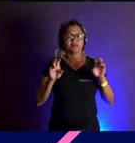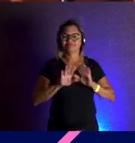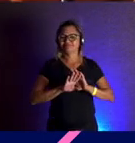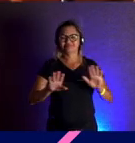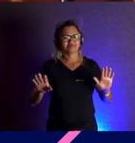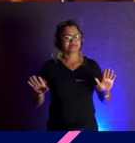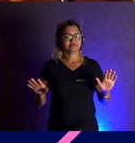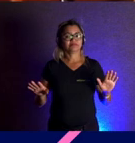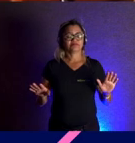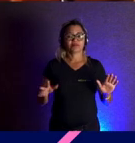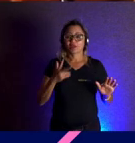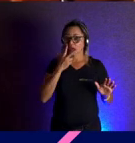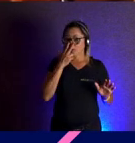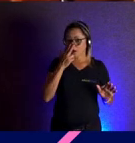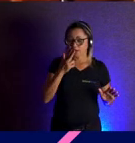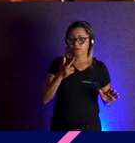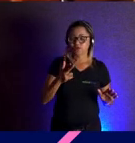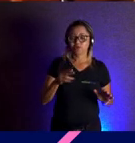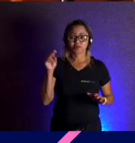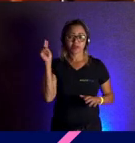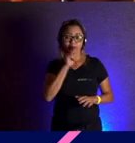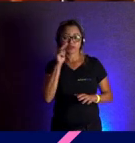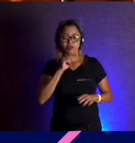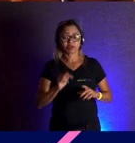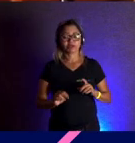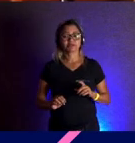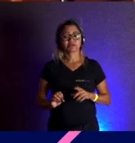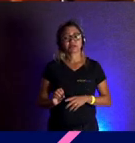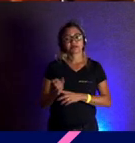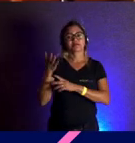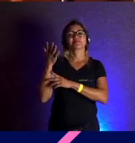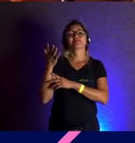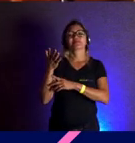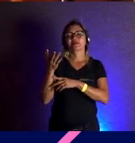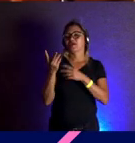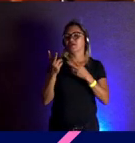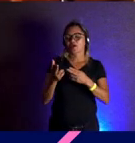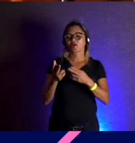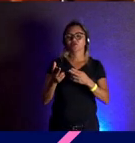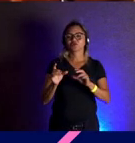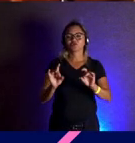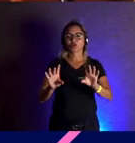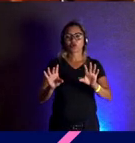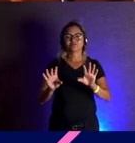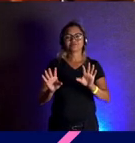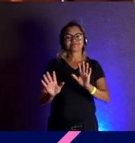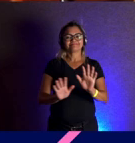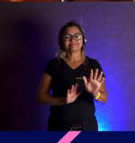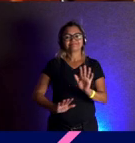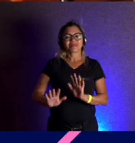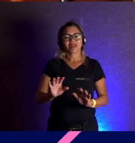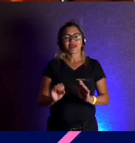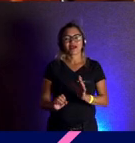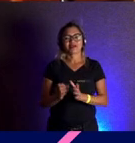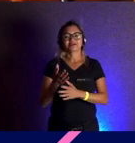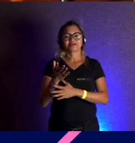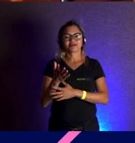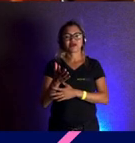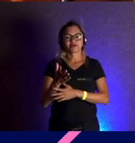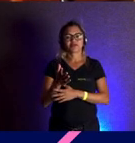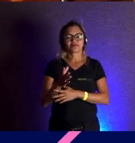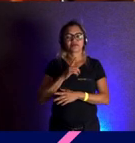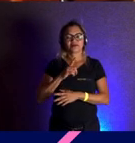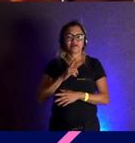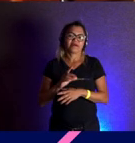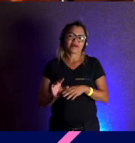E eu acho que as emergências climáticas têm a mesma... Só que não, tem a mesma reação, né? O público tem a